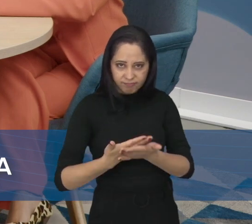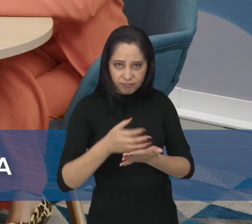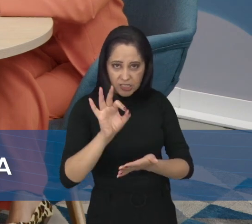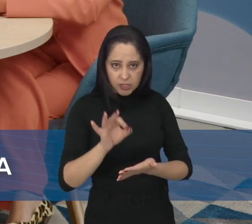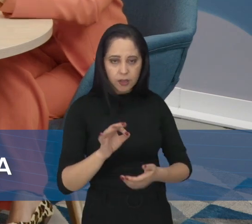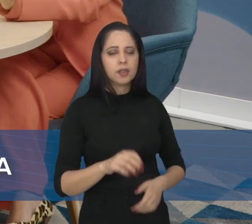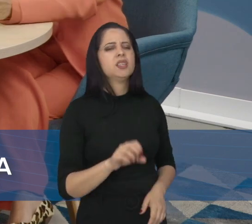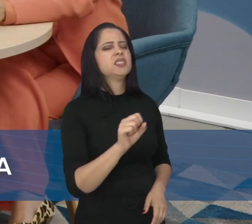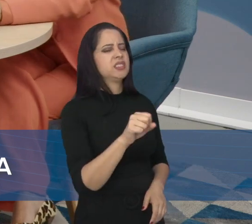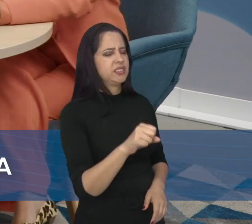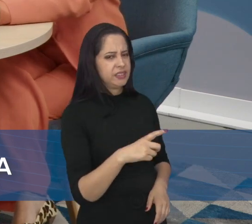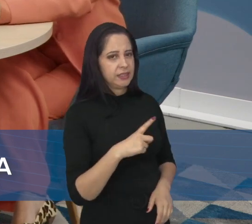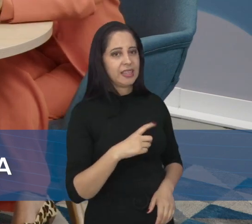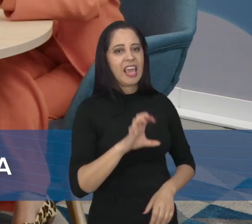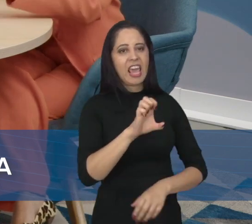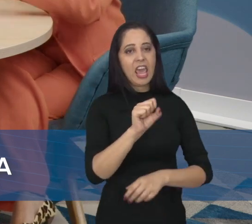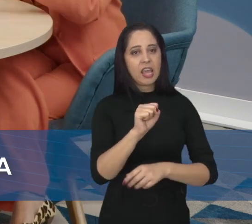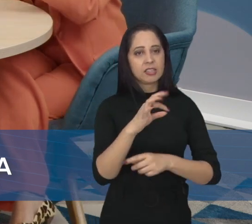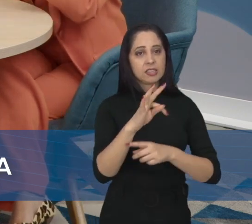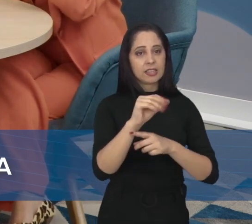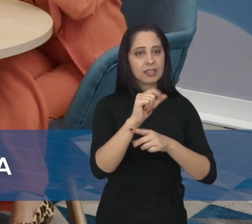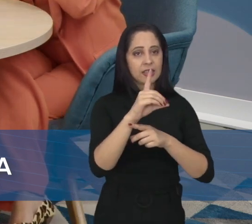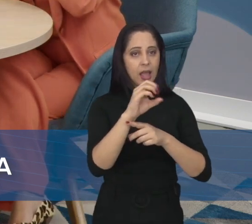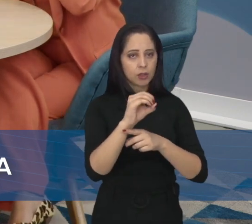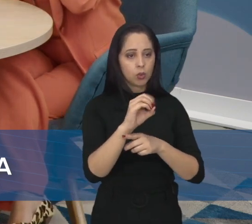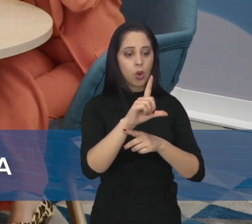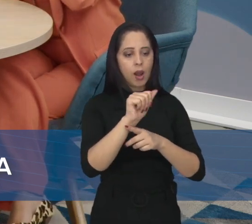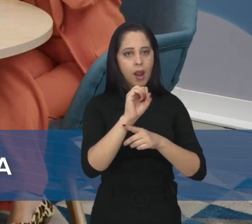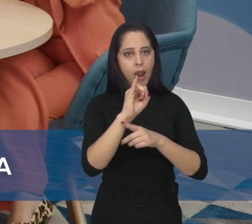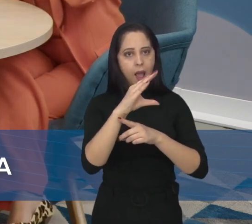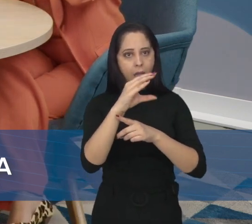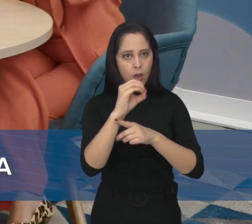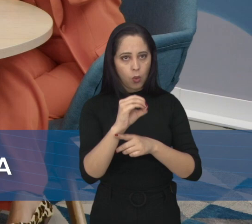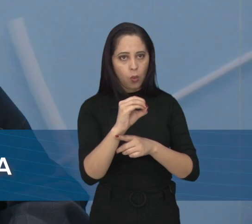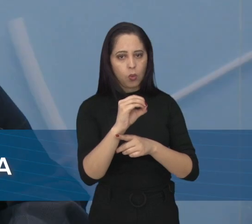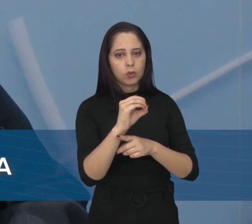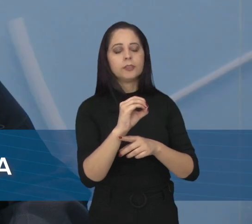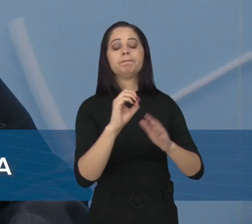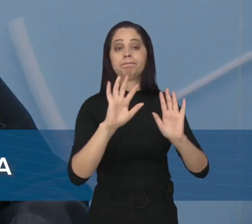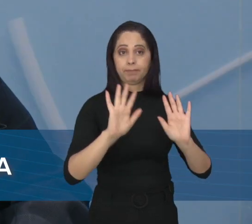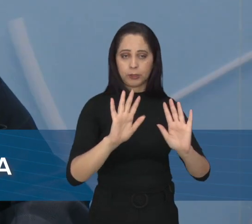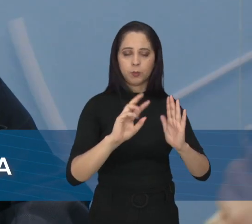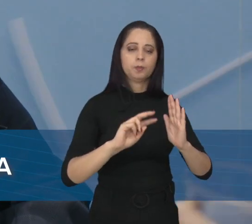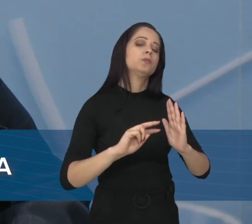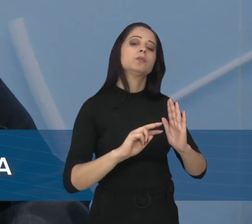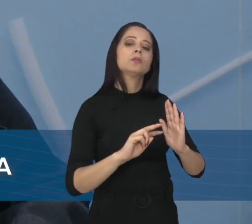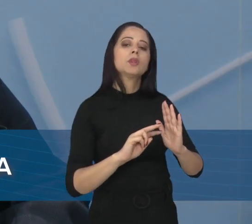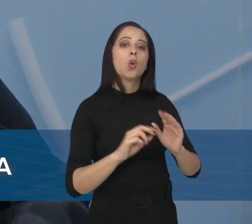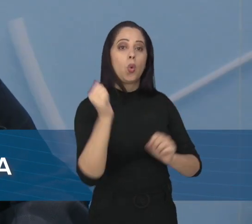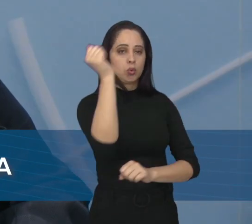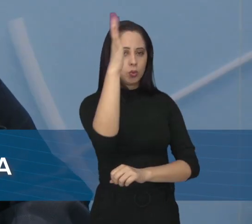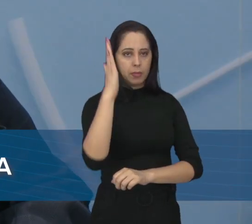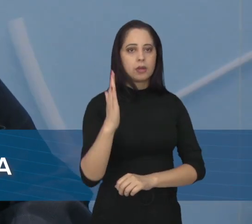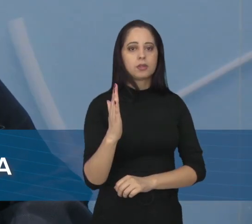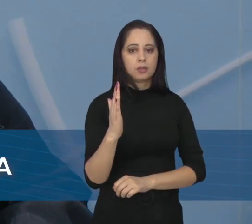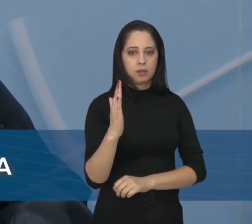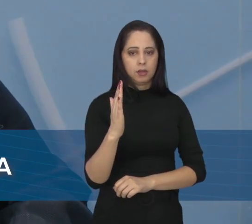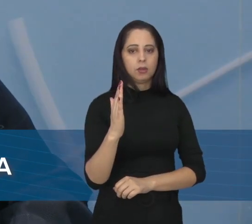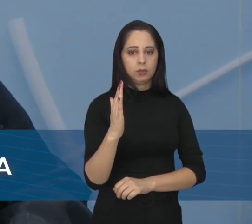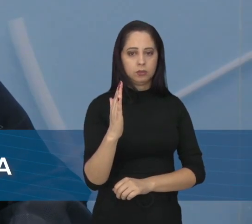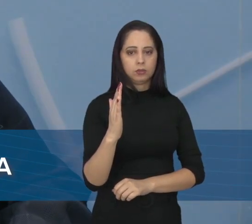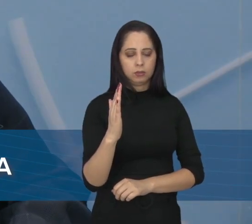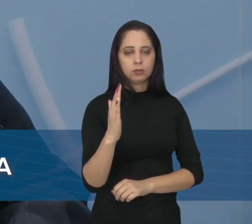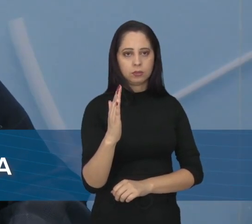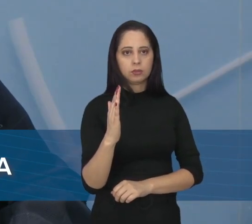Eu penso que o conceito de Estado laico, ele caminha no seguinte sentido. O Brasil,